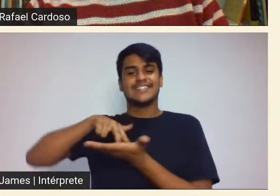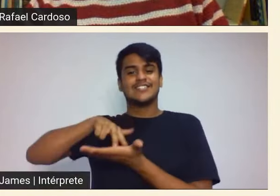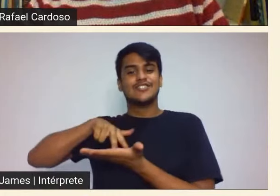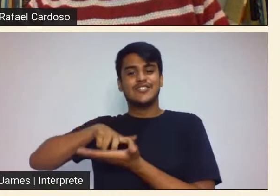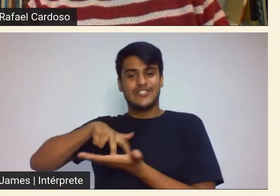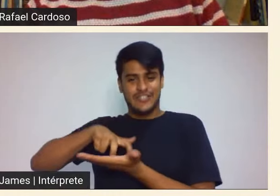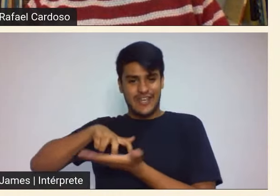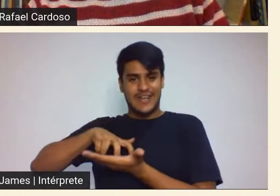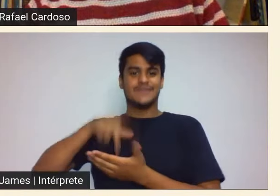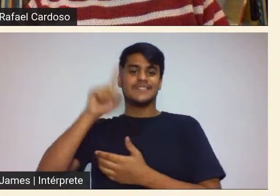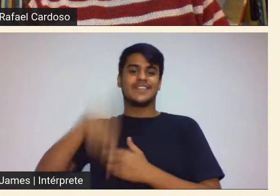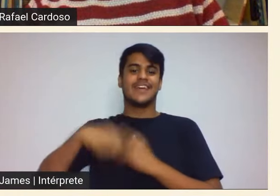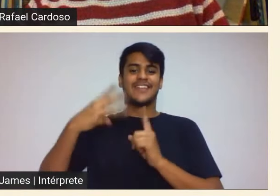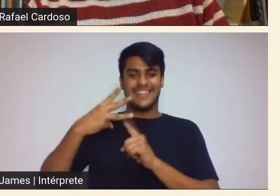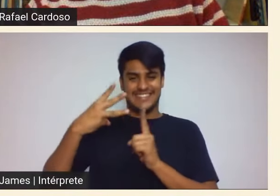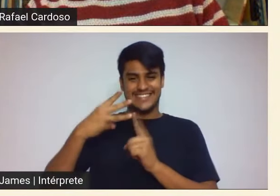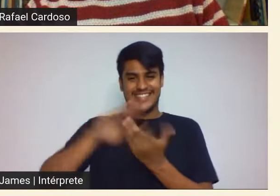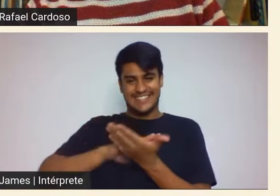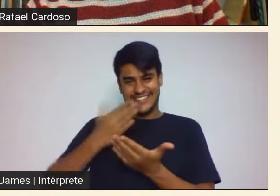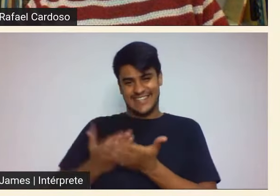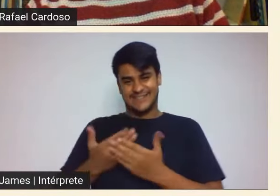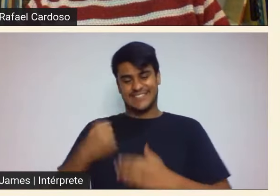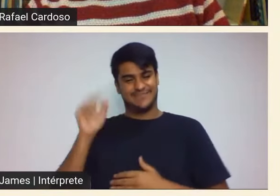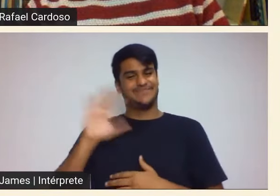nosso terceiro intérprete.